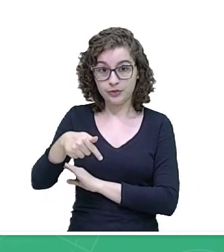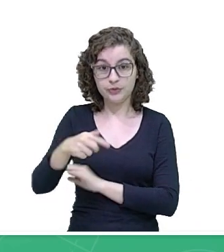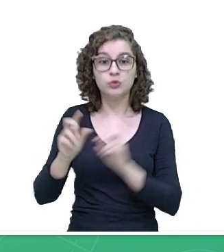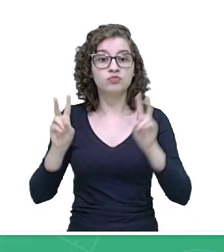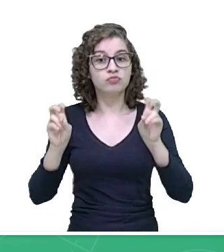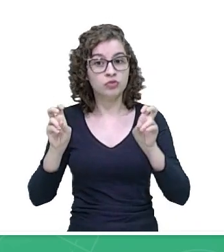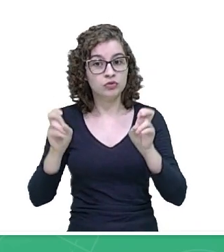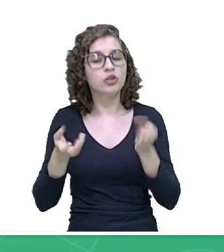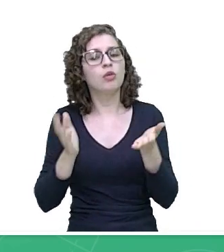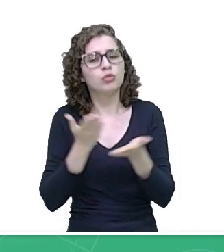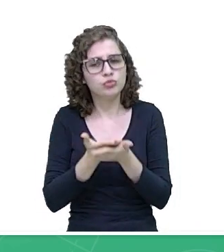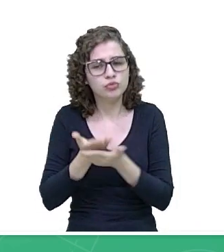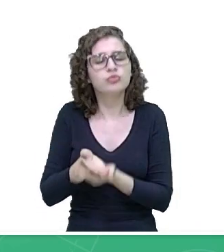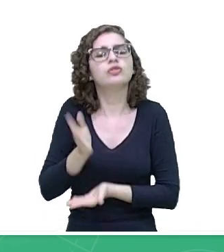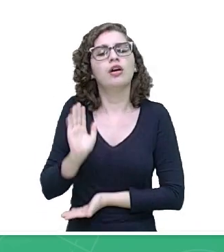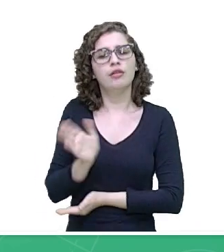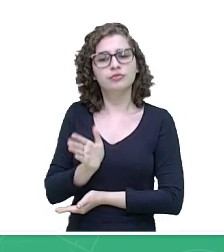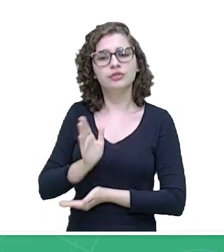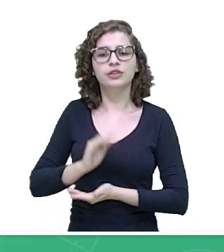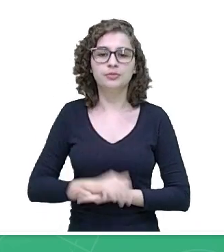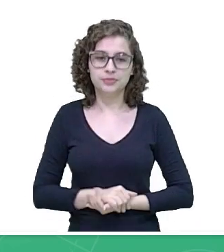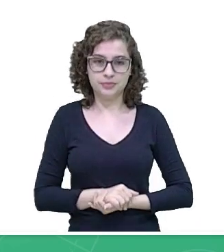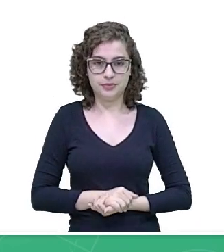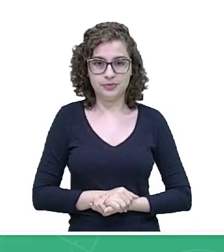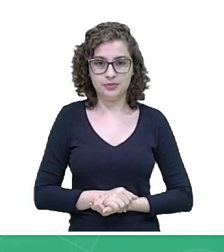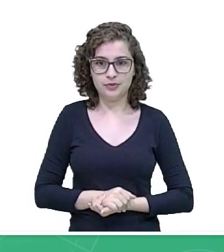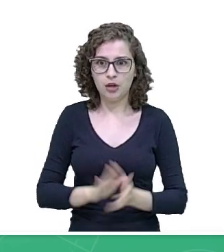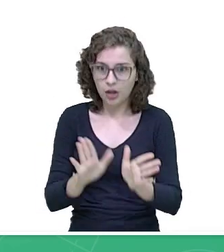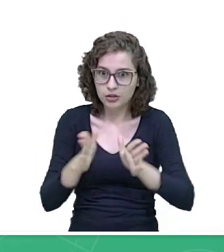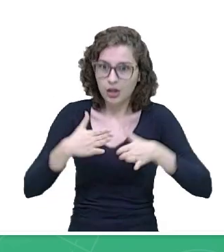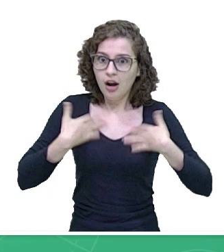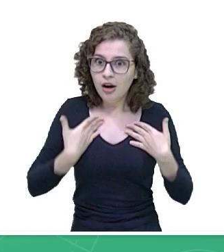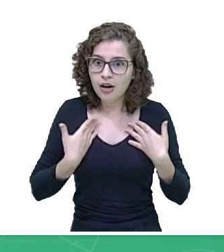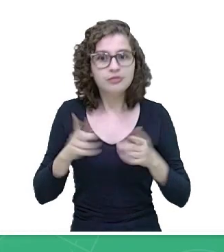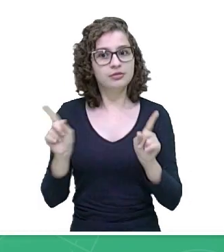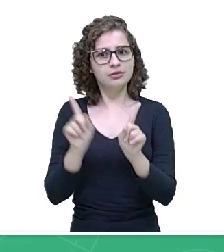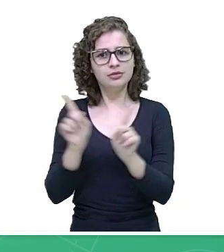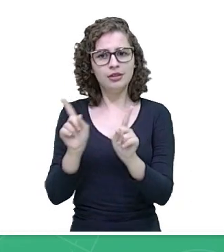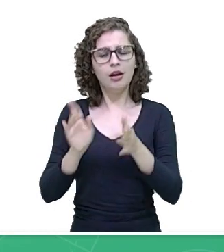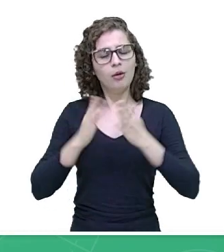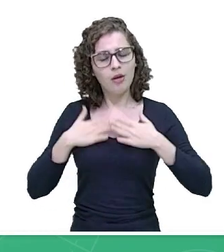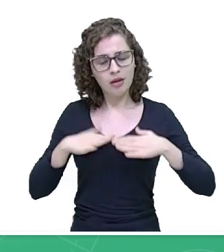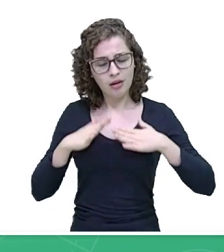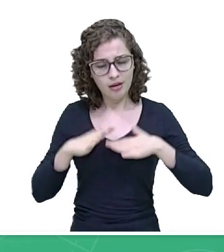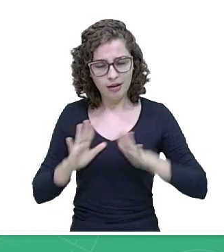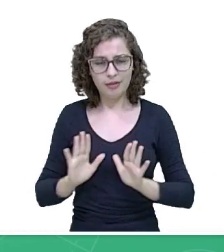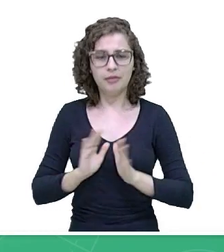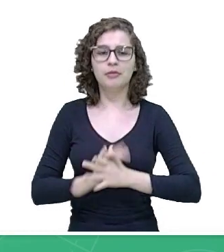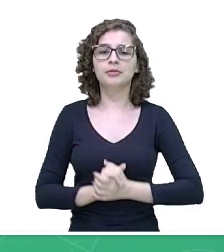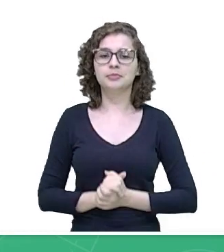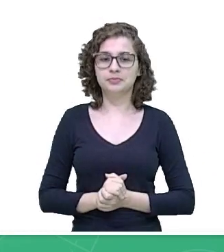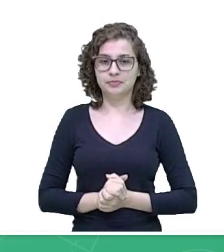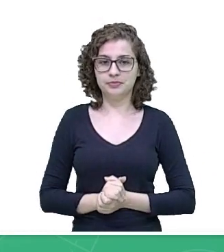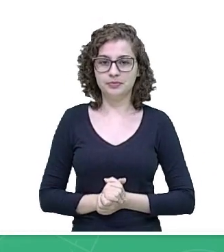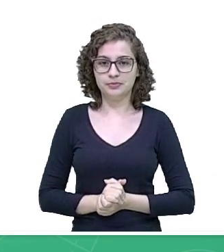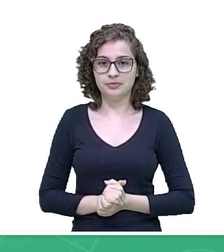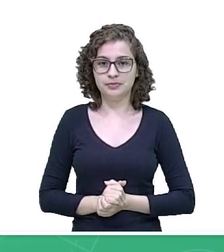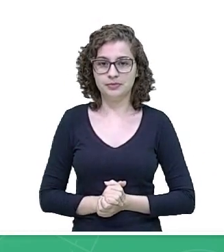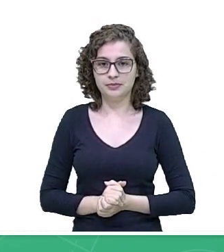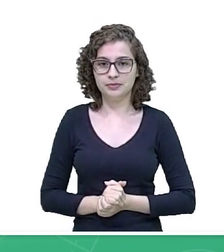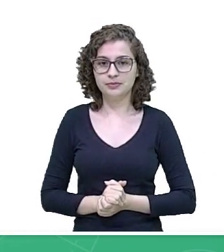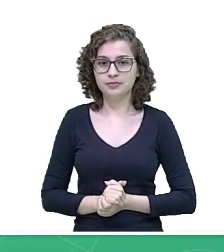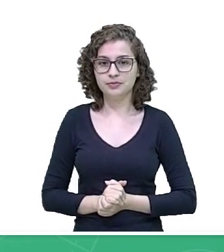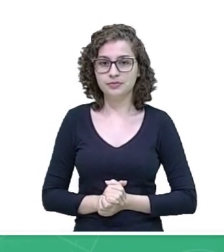que vocês já viram durante a aula, tá, gente? Então não se assustem com nada do que nós vamos interpretar agora. Olha só, a questão diz o